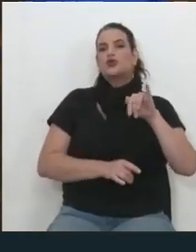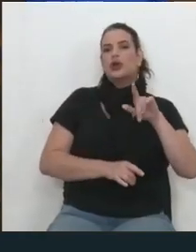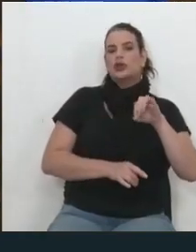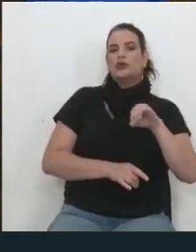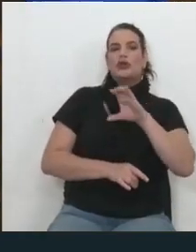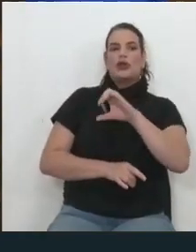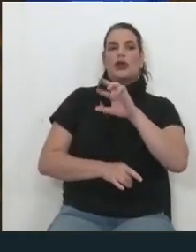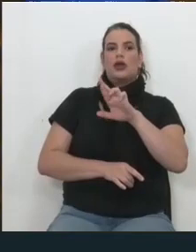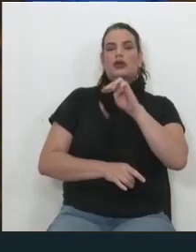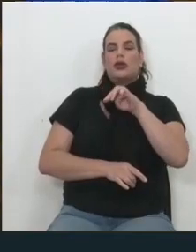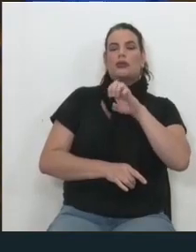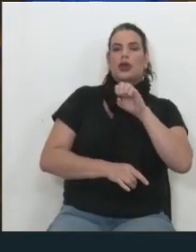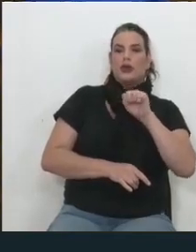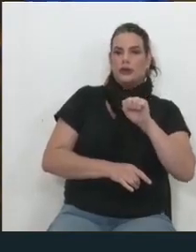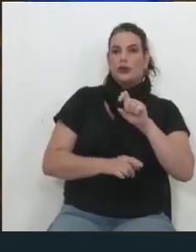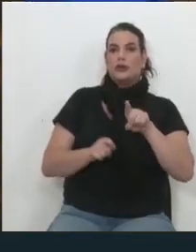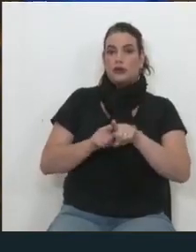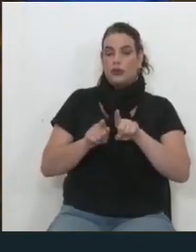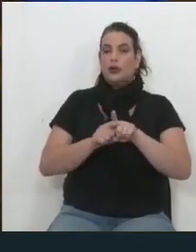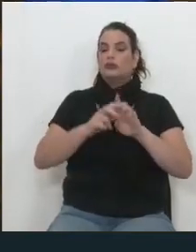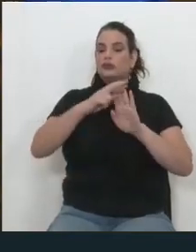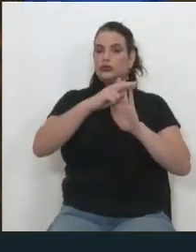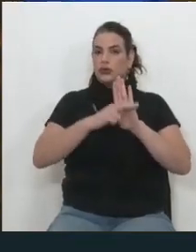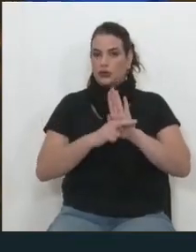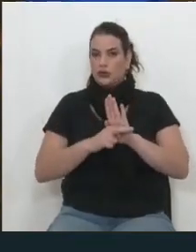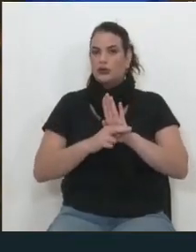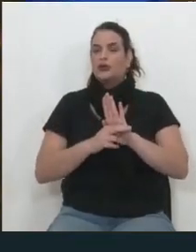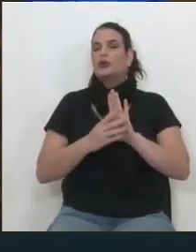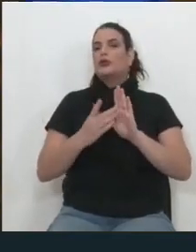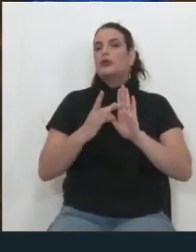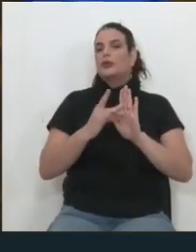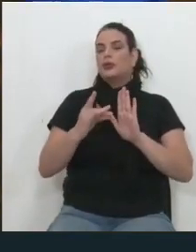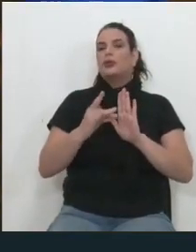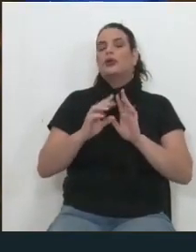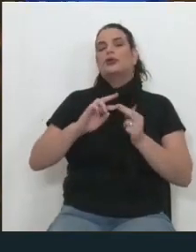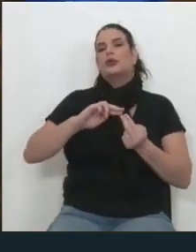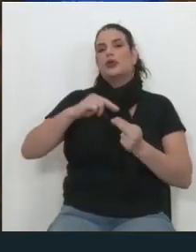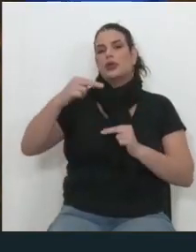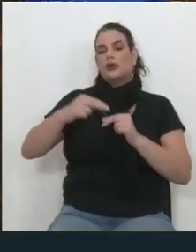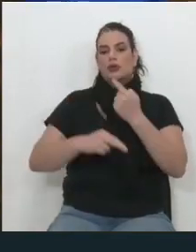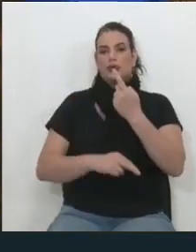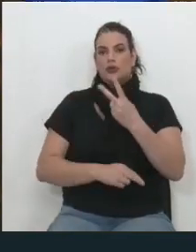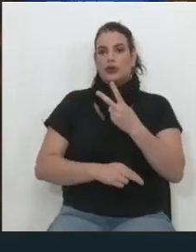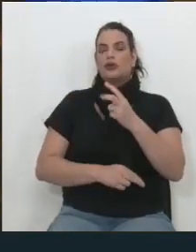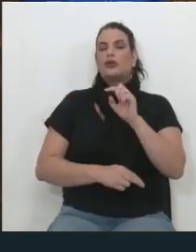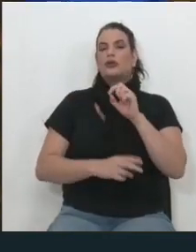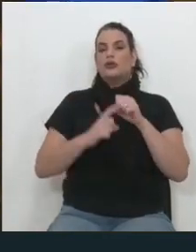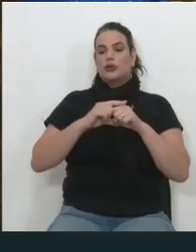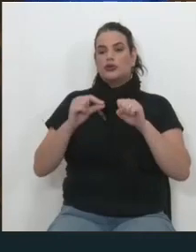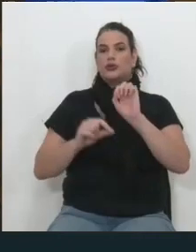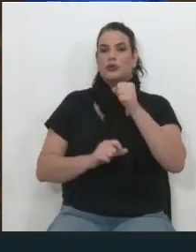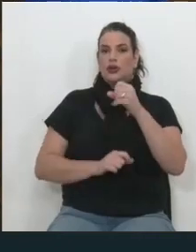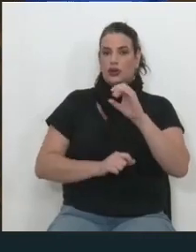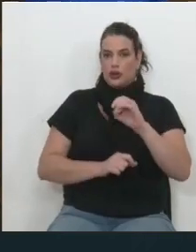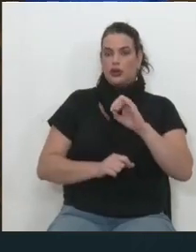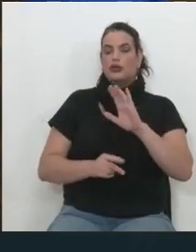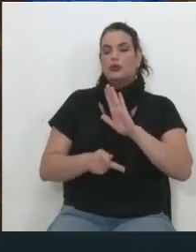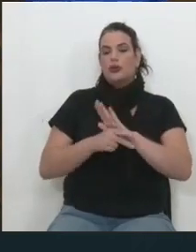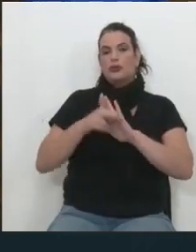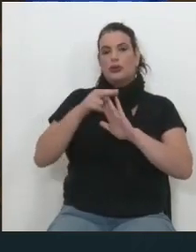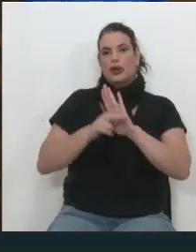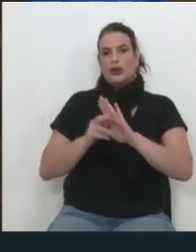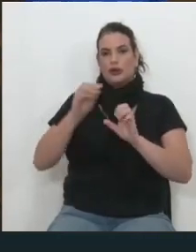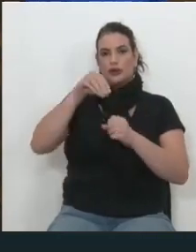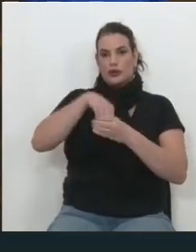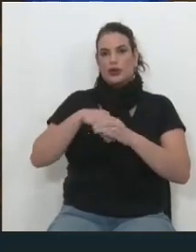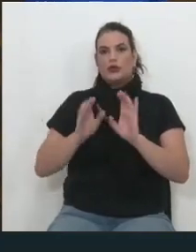CMRS. Em cumprimento ao disposto no inciso 12 do artigo 80 de nosso regimento interno, a